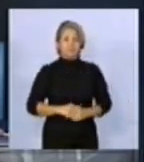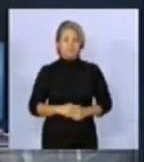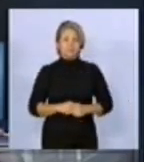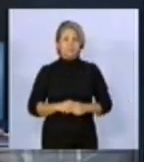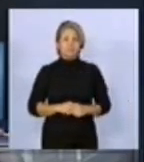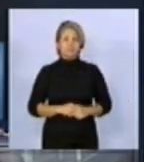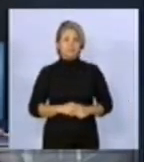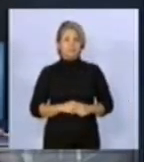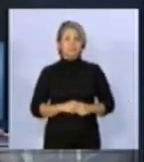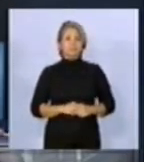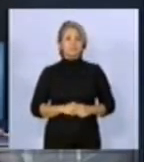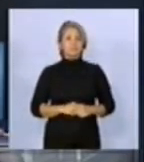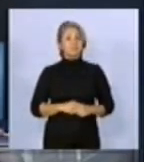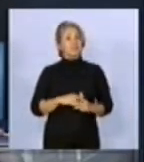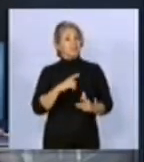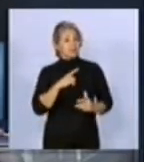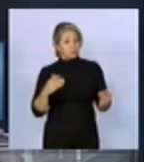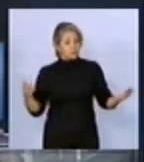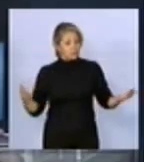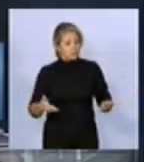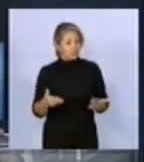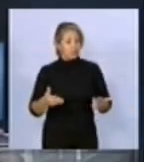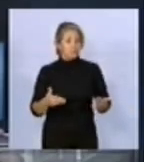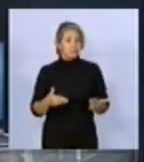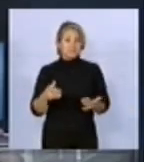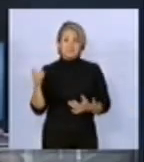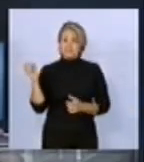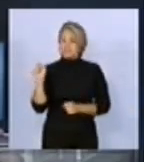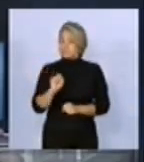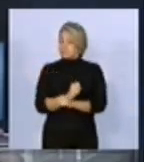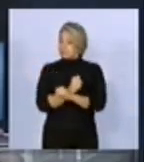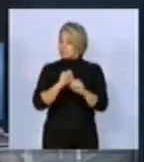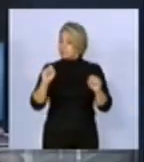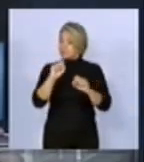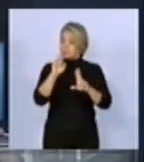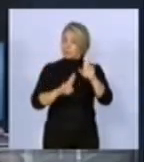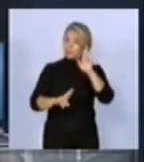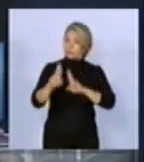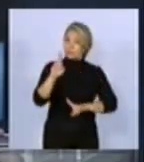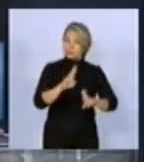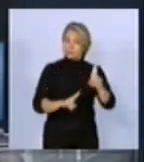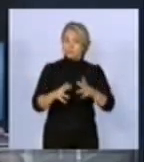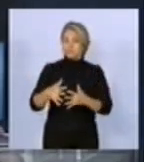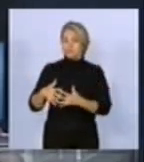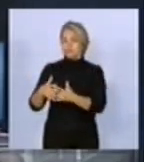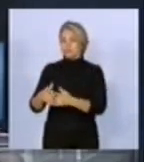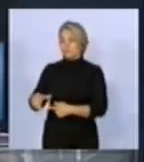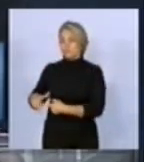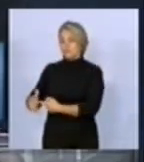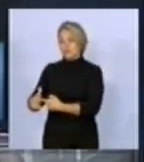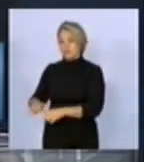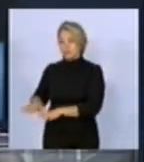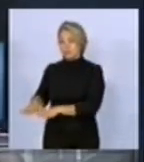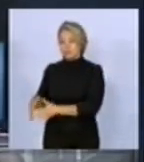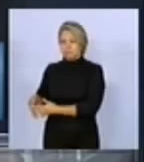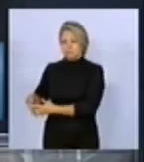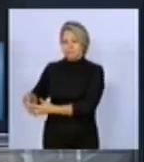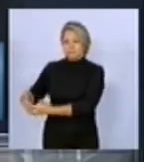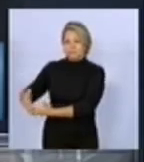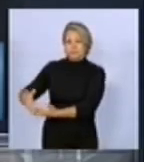acentuada sendo com isto praticamente impossível o uso da colheta mecanizada por essas